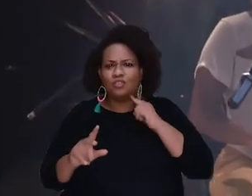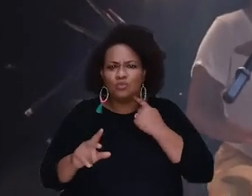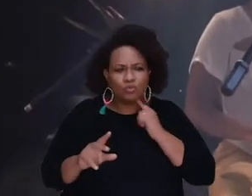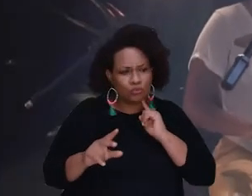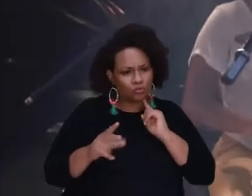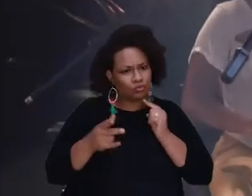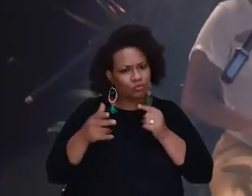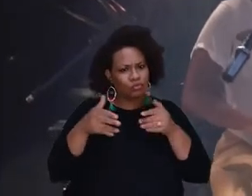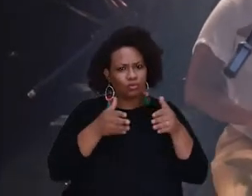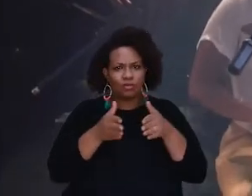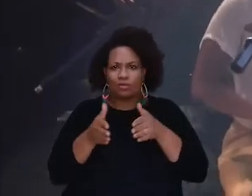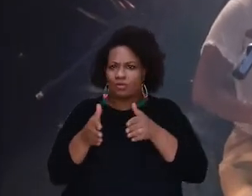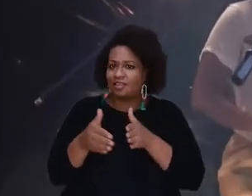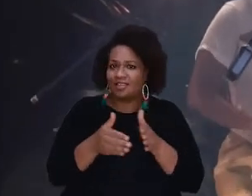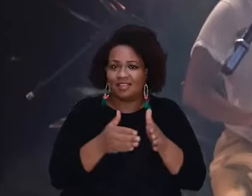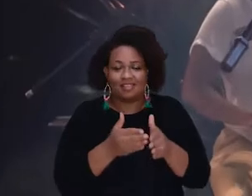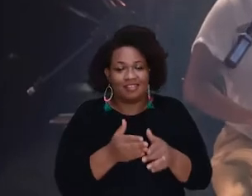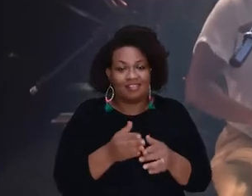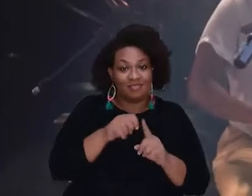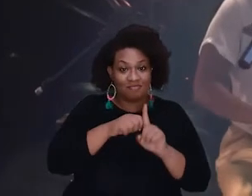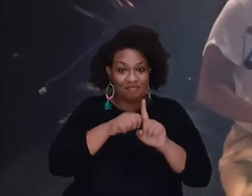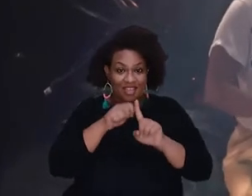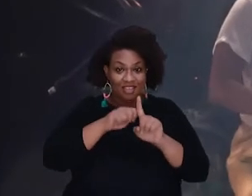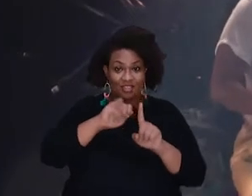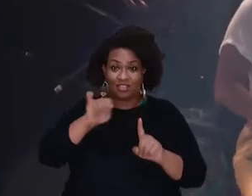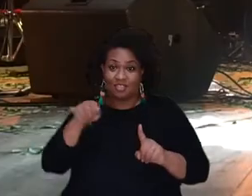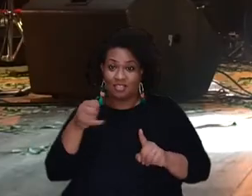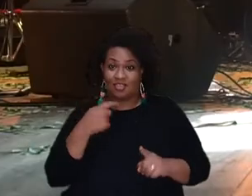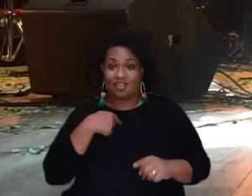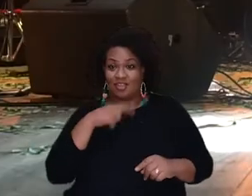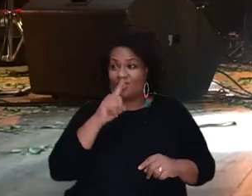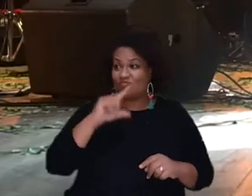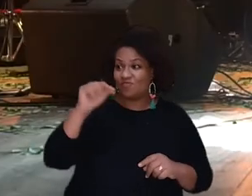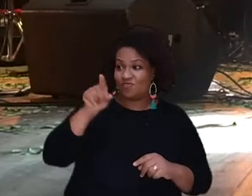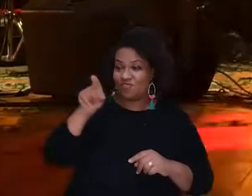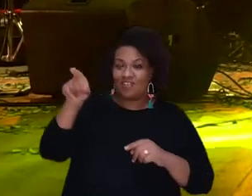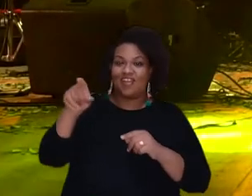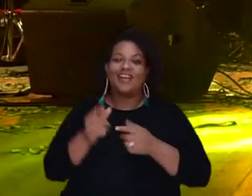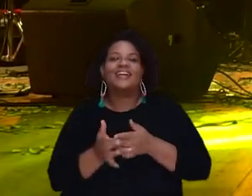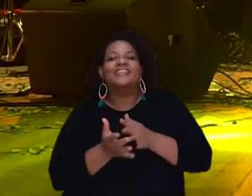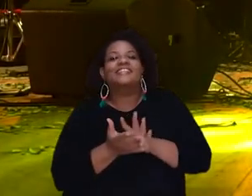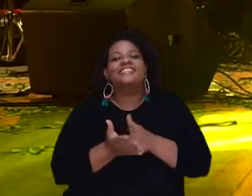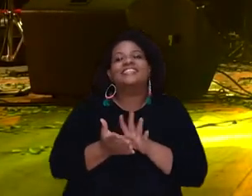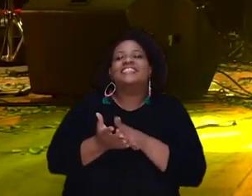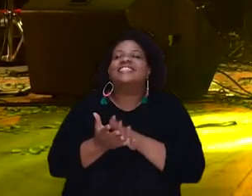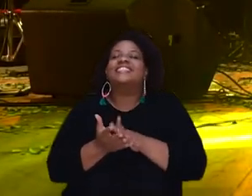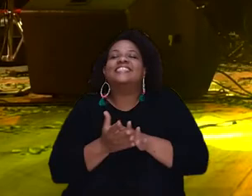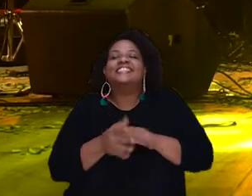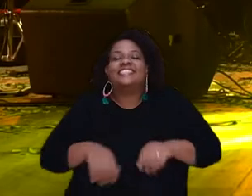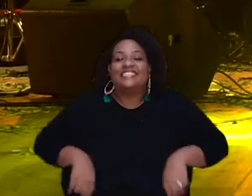mar, água suja nem é rio. Em janeiro eu vou embora pra lá